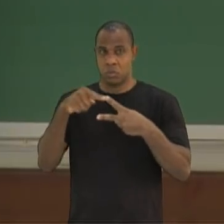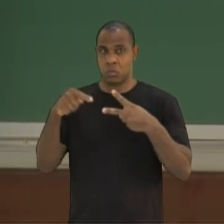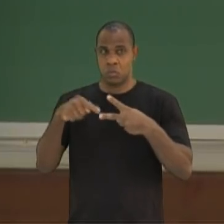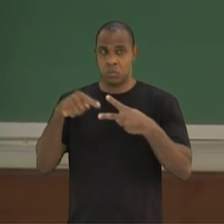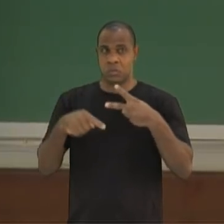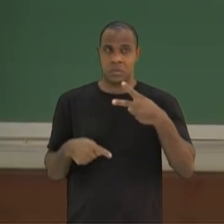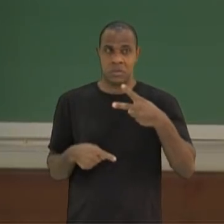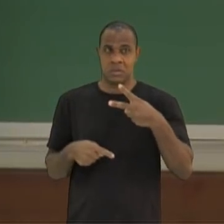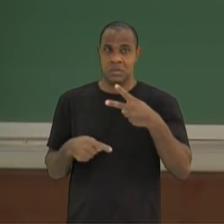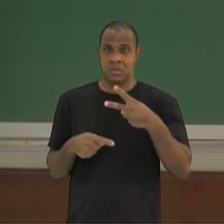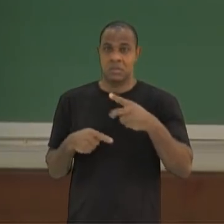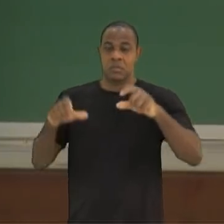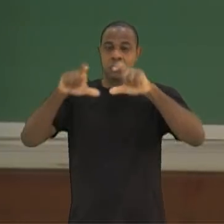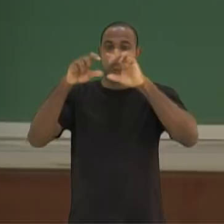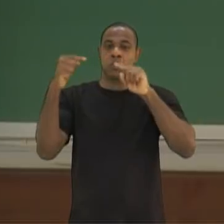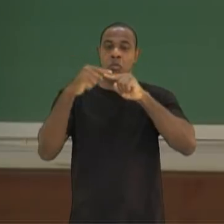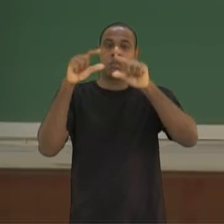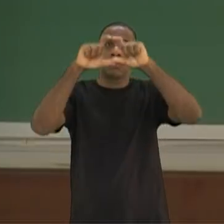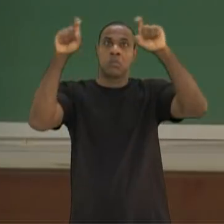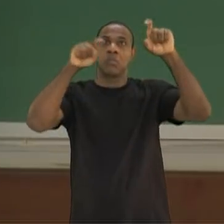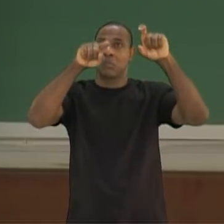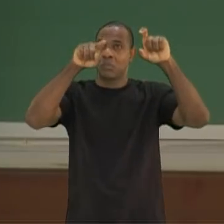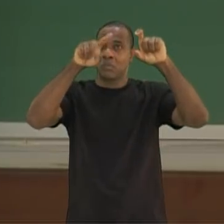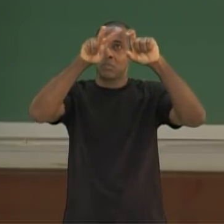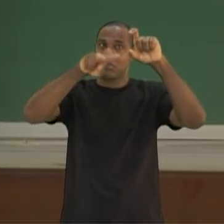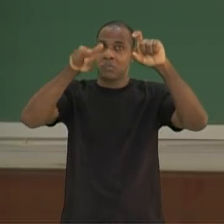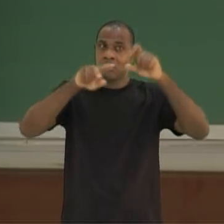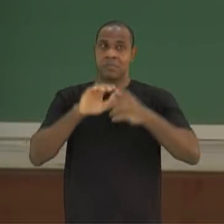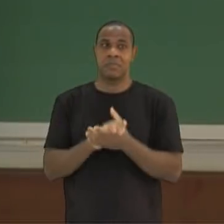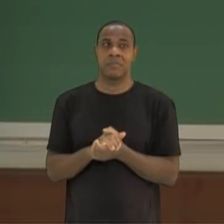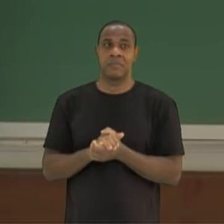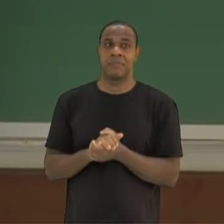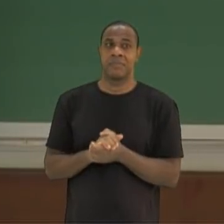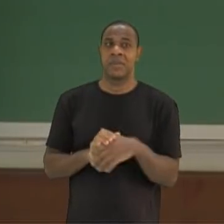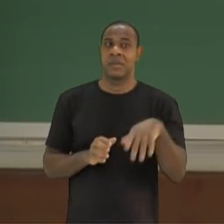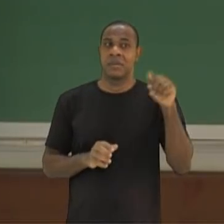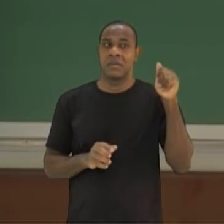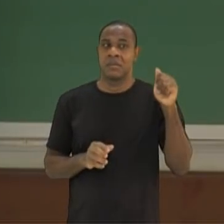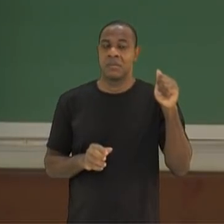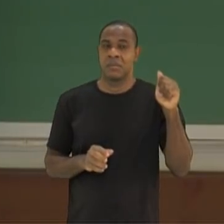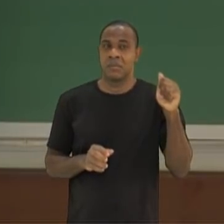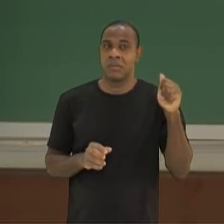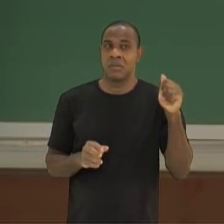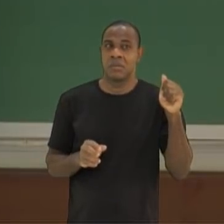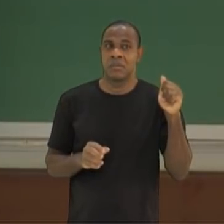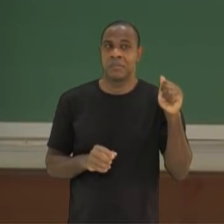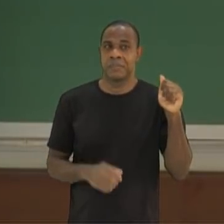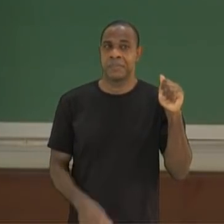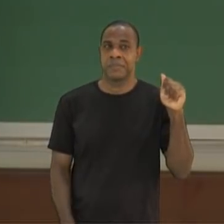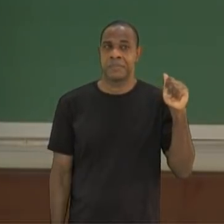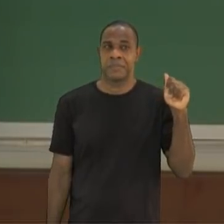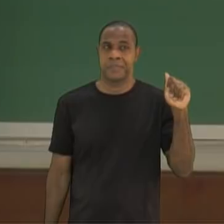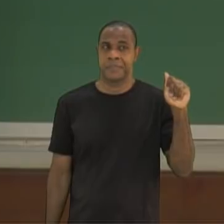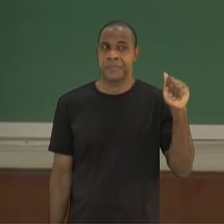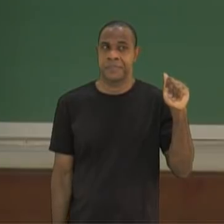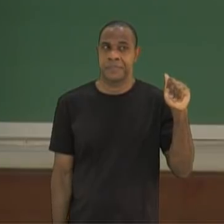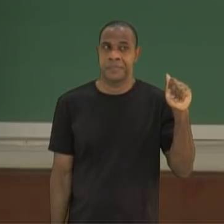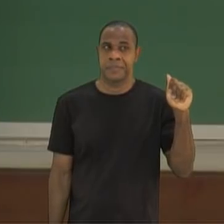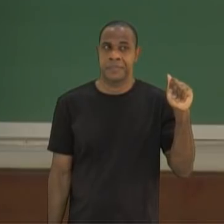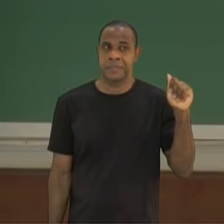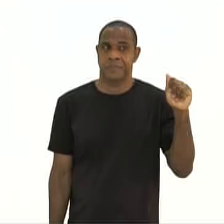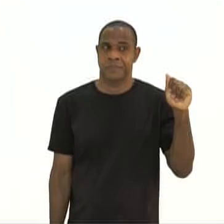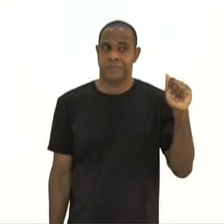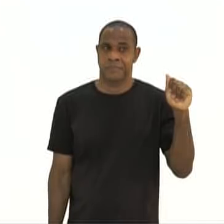você relacionado ao texto que a gente acabou de ler, tá? Então, letra A. What is the finger